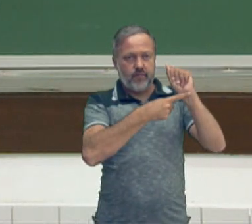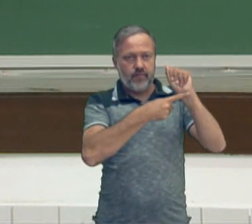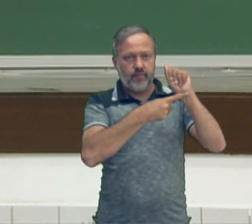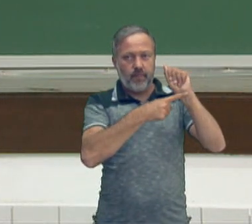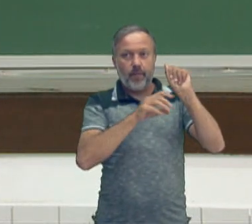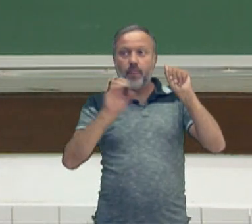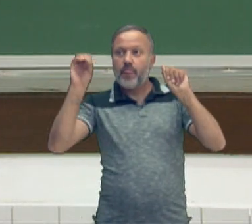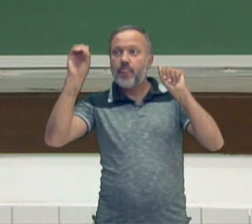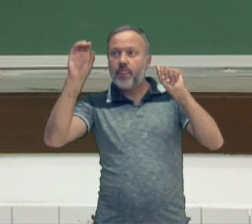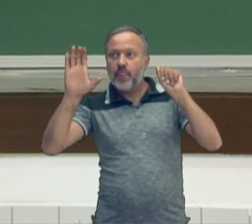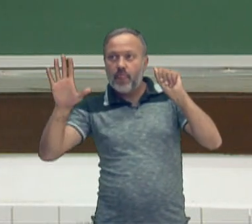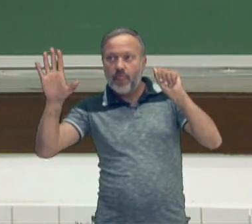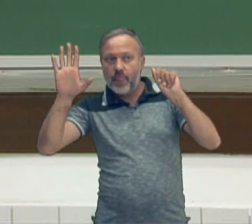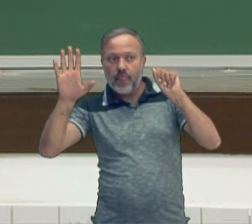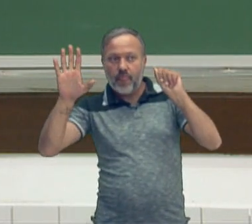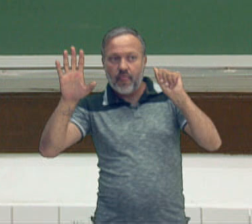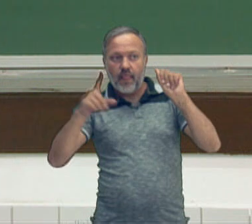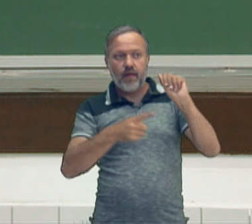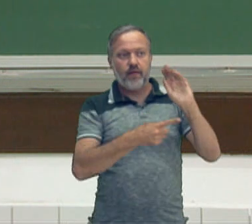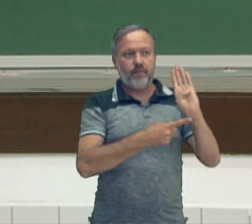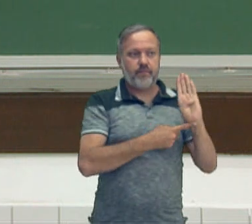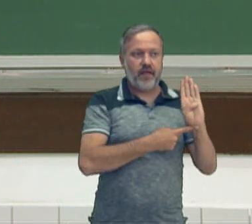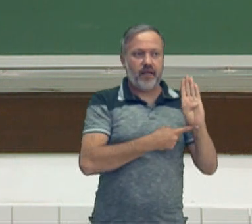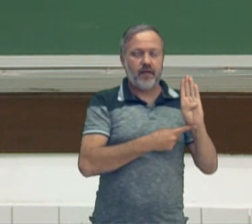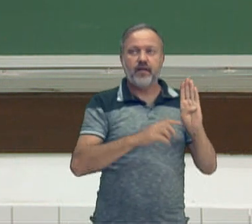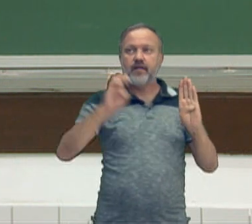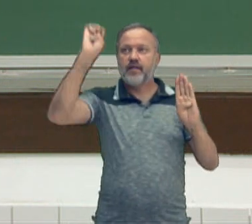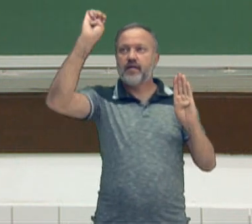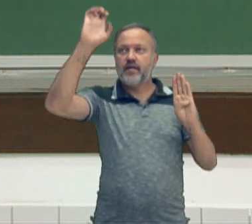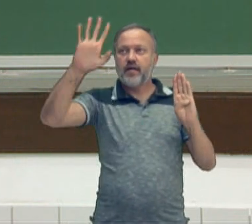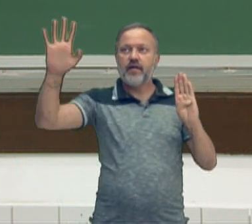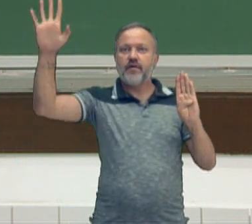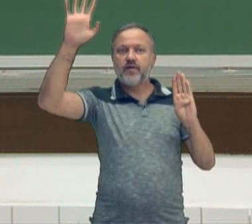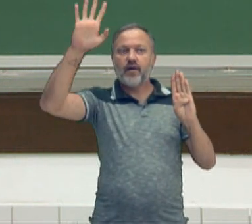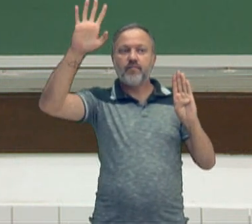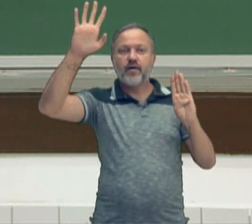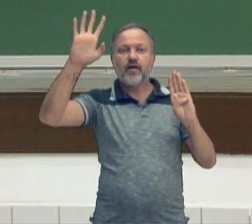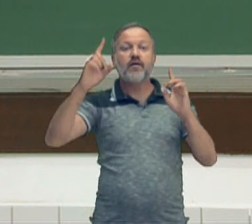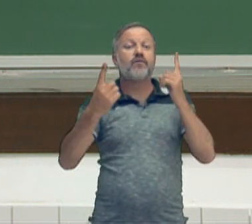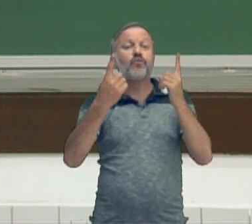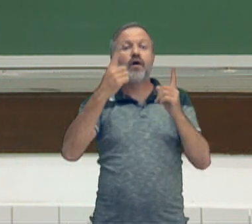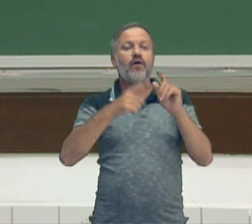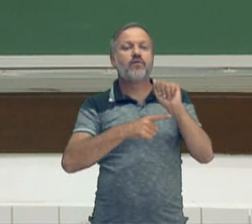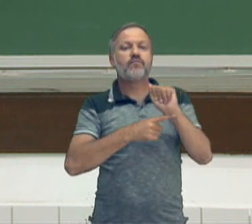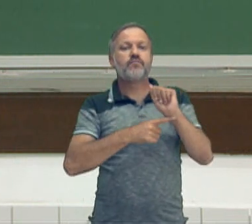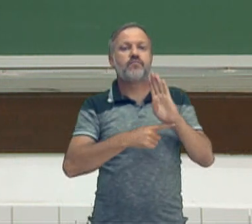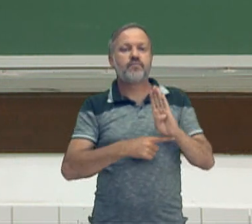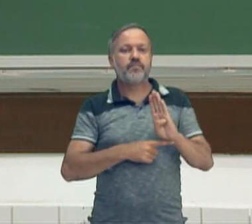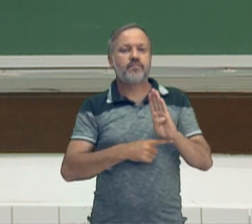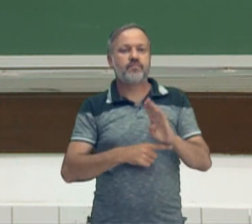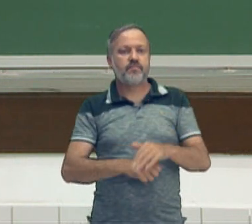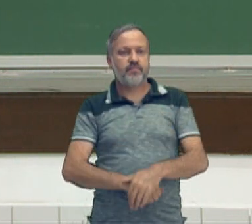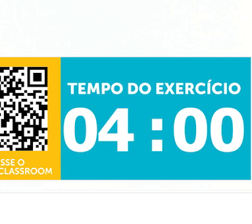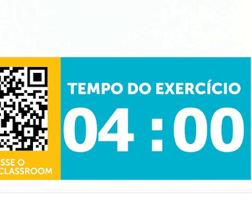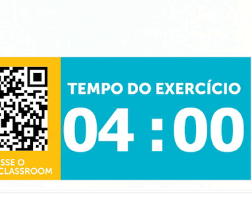Oceania? Ou alternativa B, Europa? Vamos dar um tempinho aí?